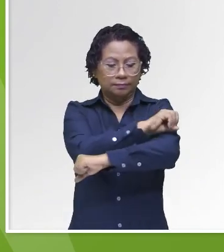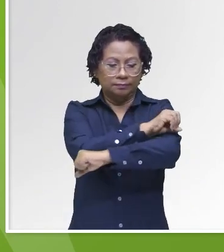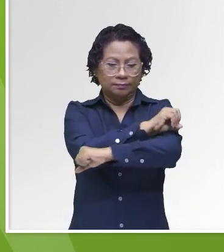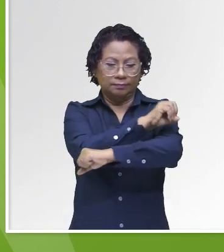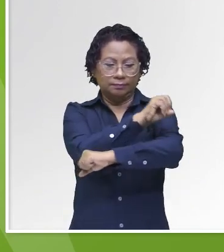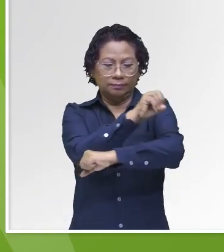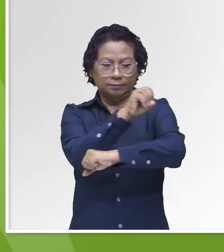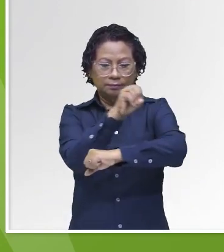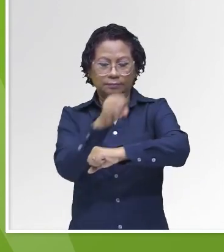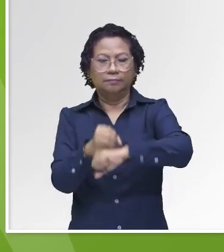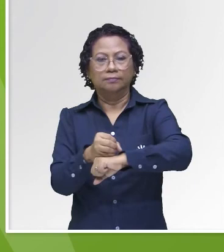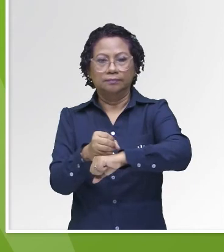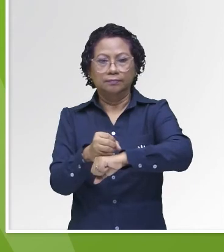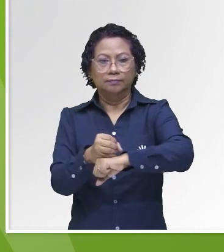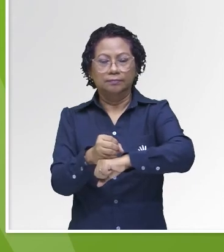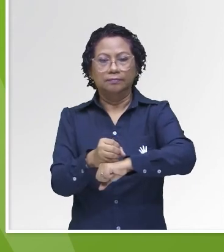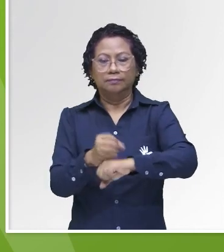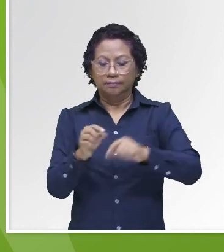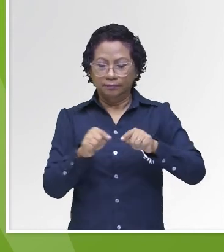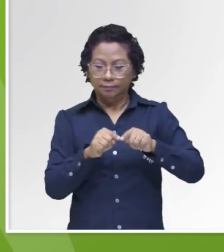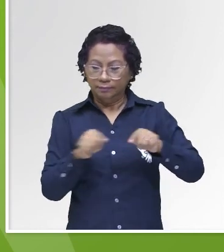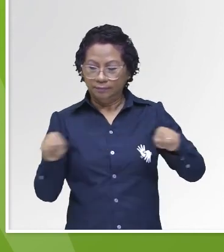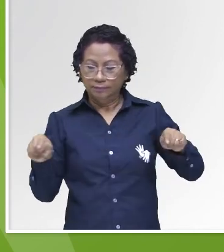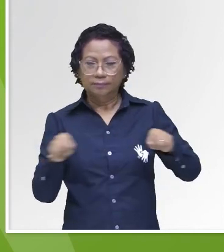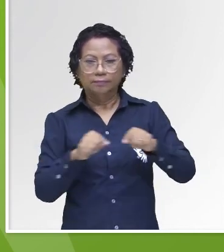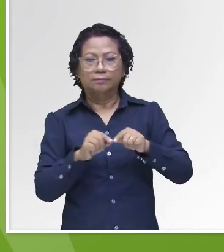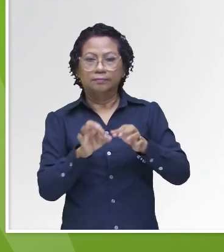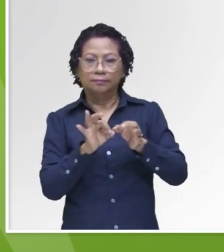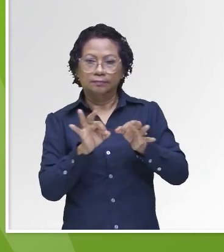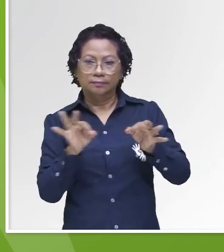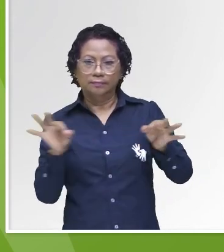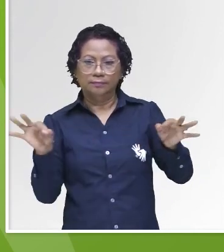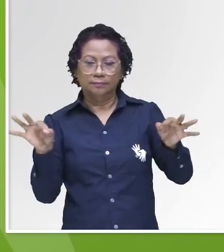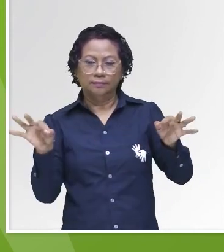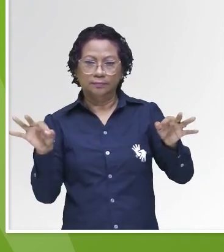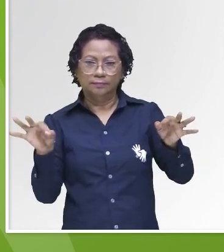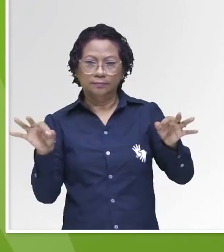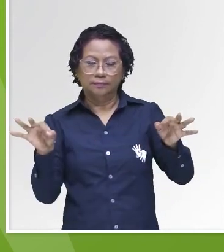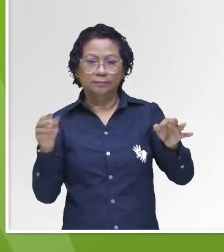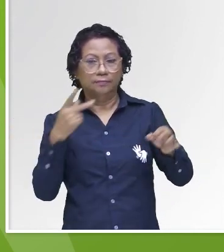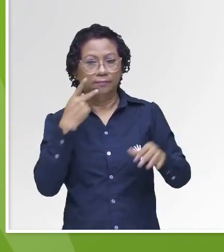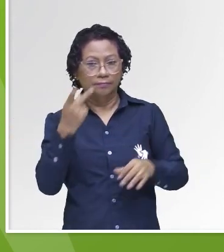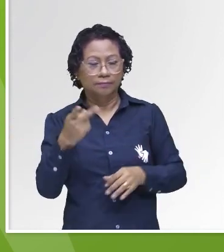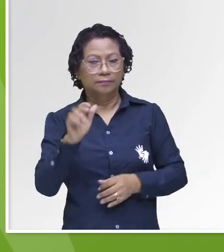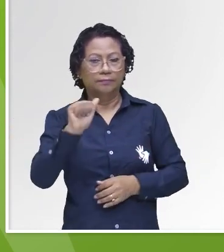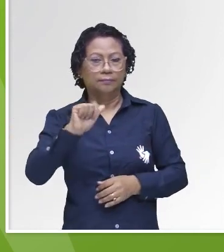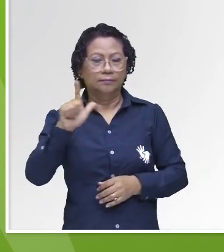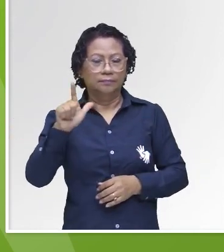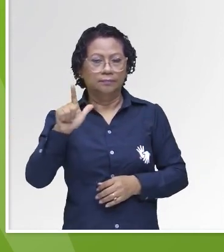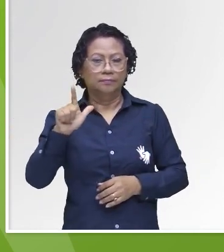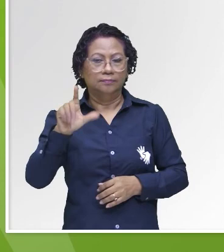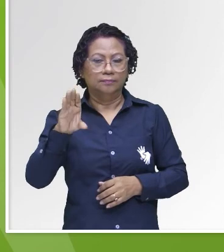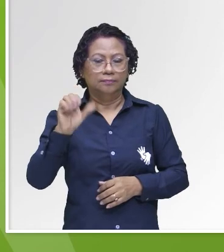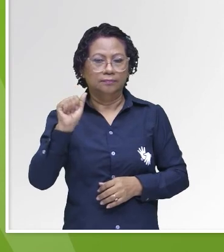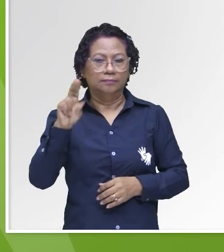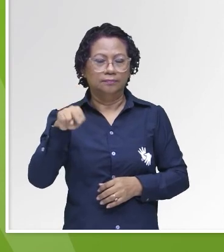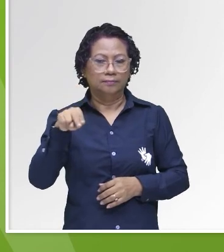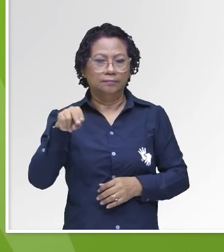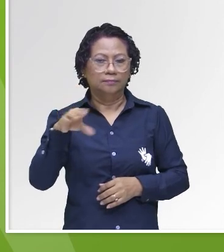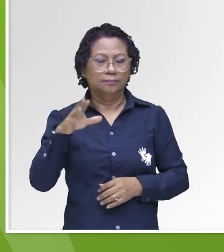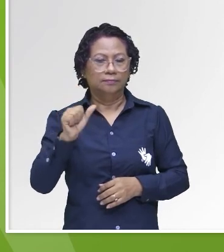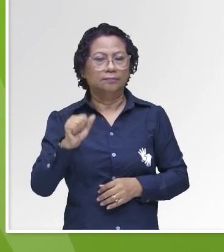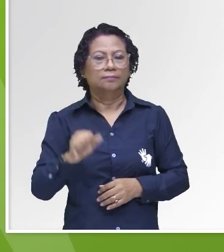é? Essa distância aqui, olha, nós chamamos de alcance, tá certo? E como é que eu vou calcular o